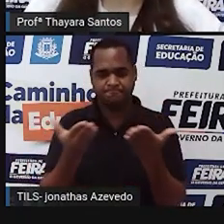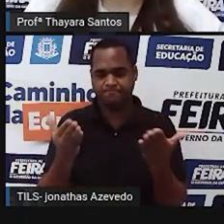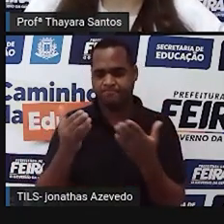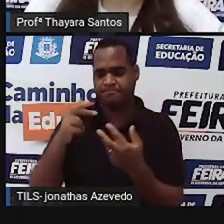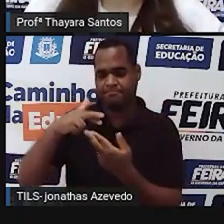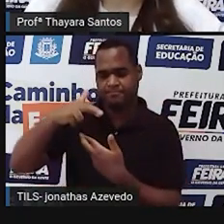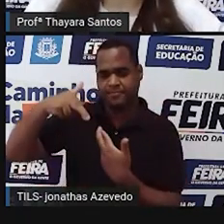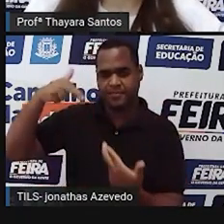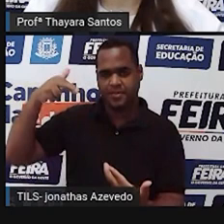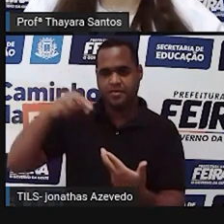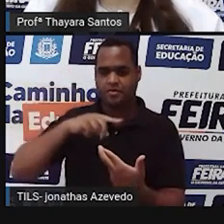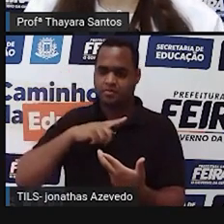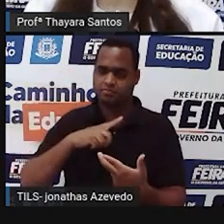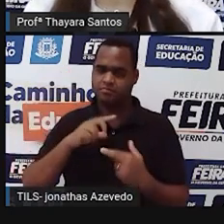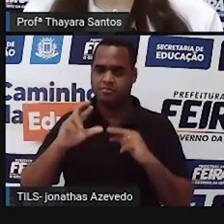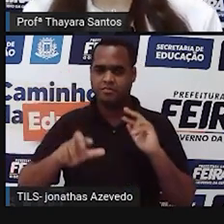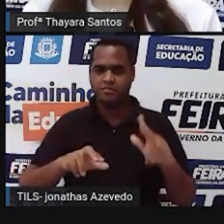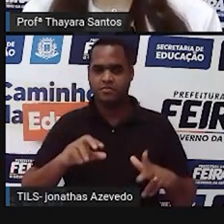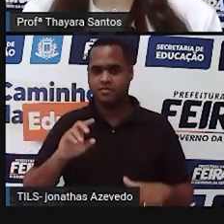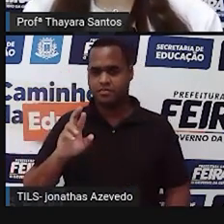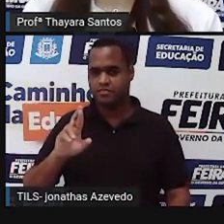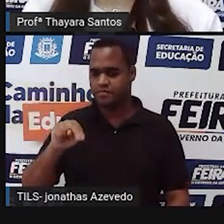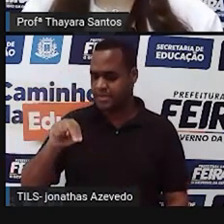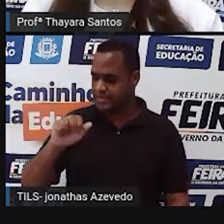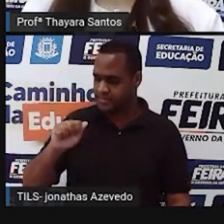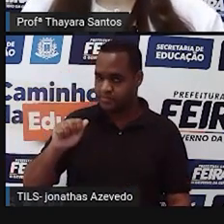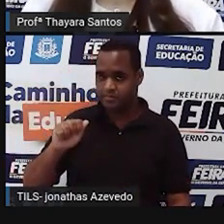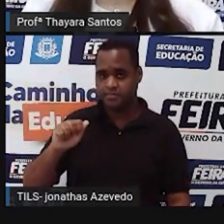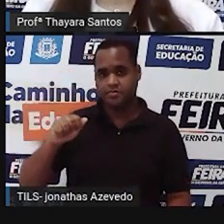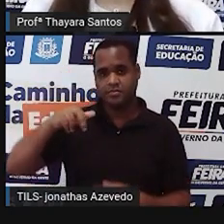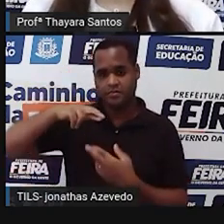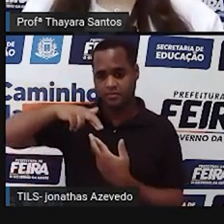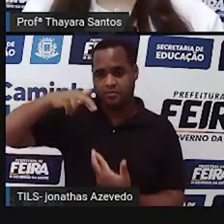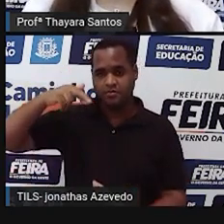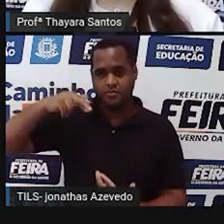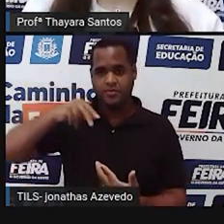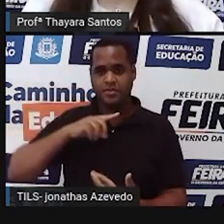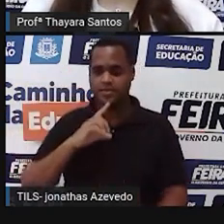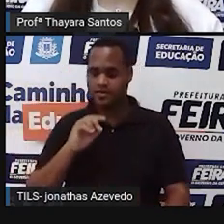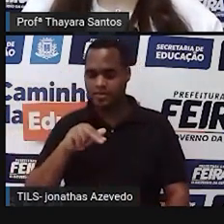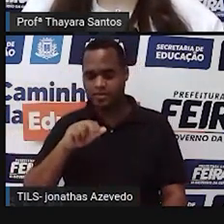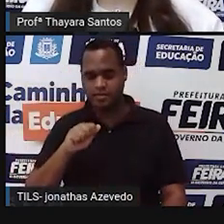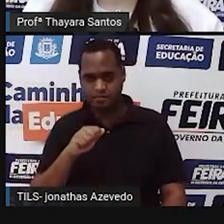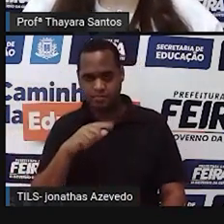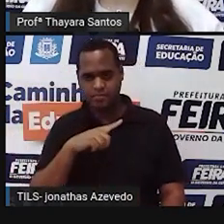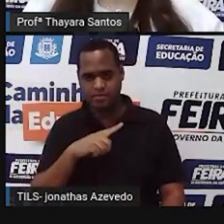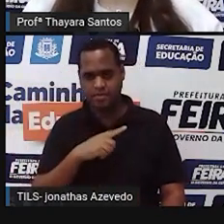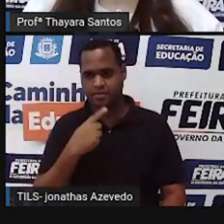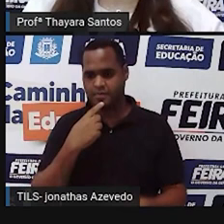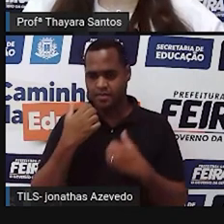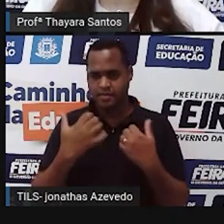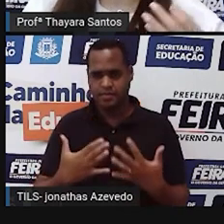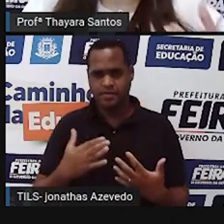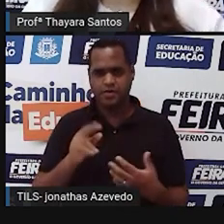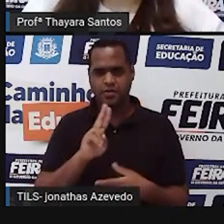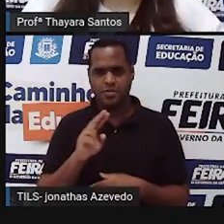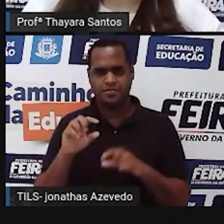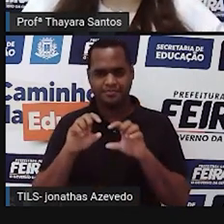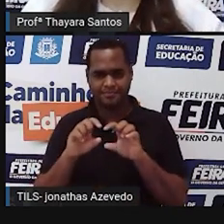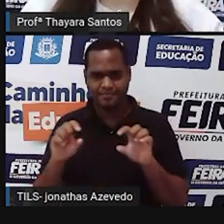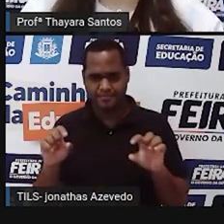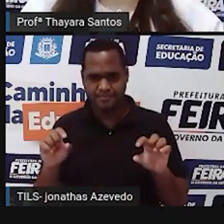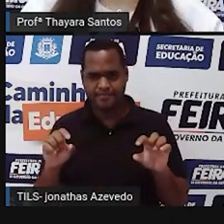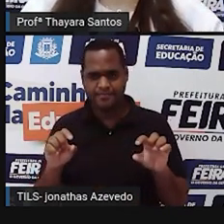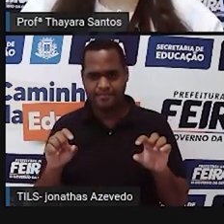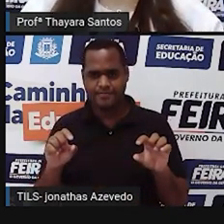uma desoxirribose, no RNA a gente tem uma ribose. O DNA quer dizer ácido desoxirribonucleico,